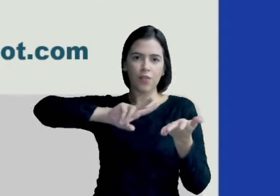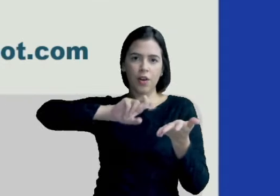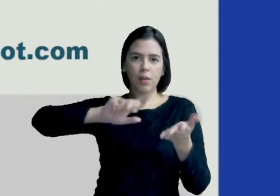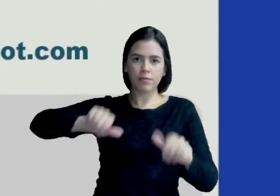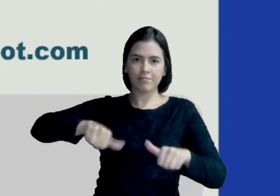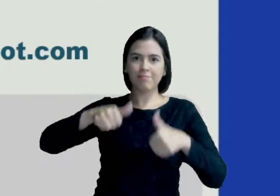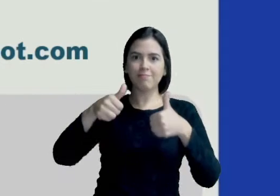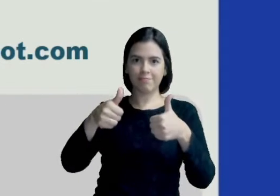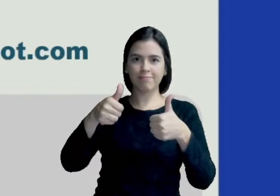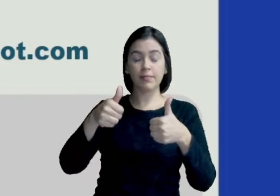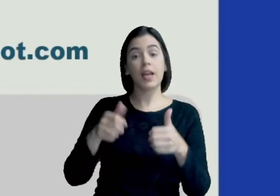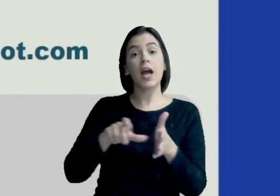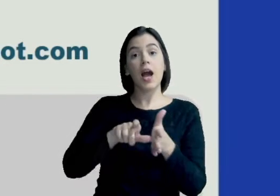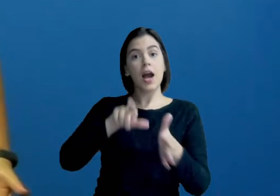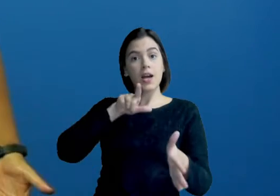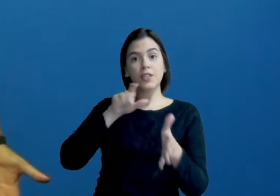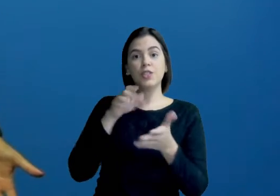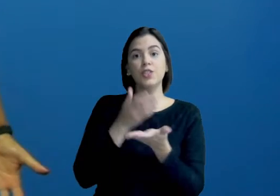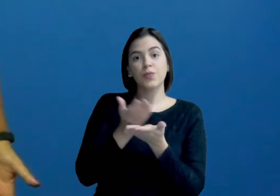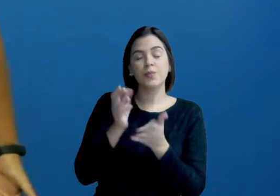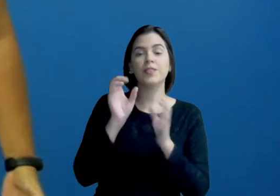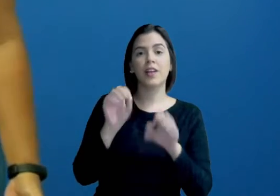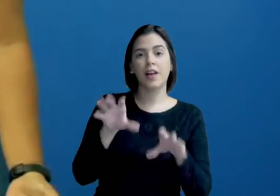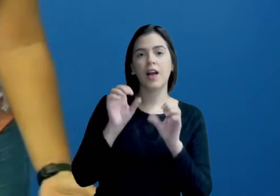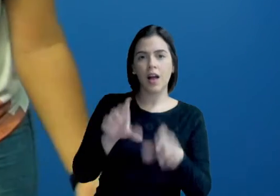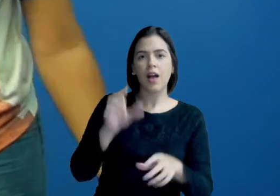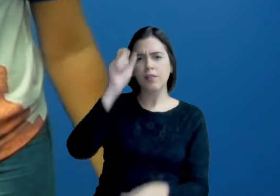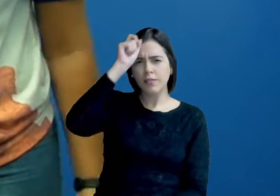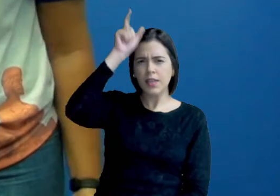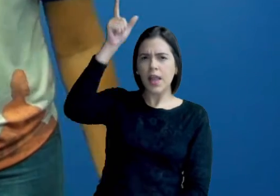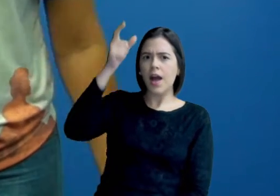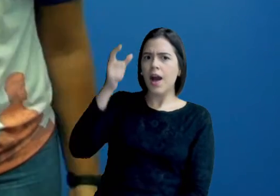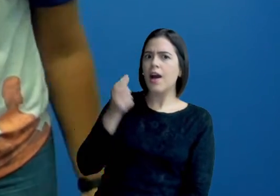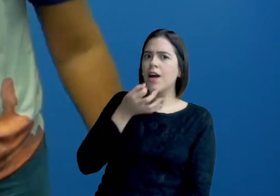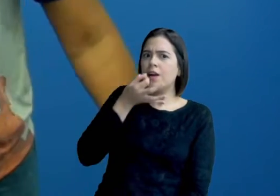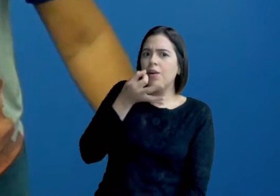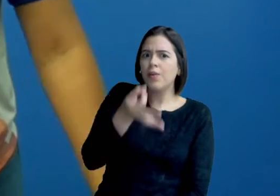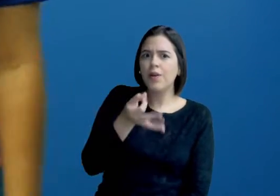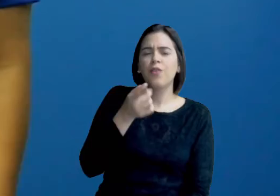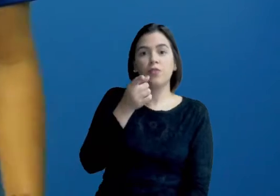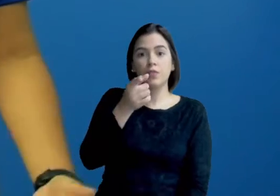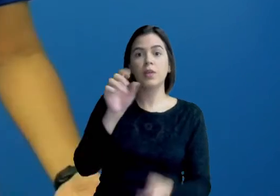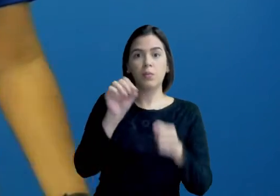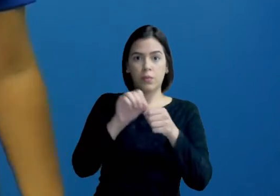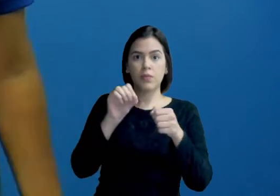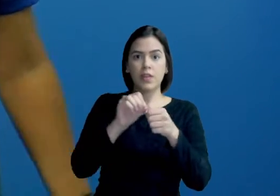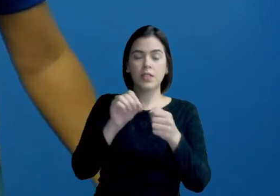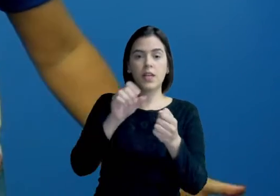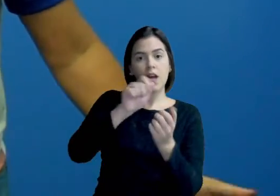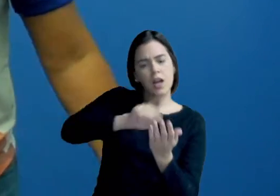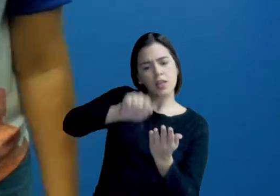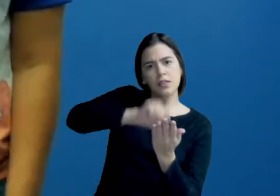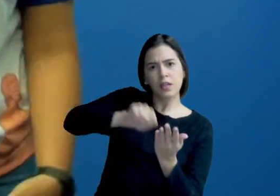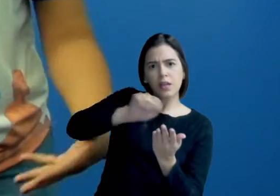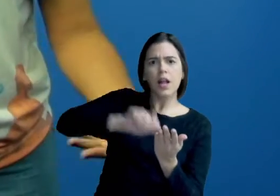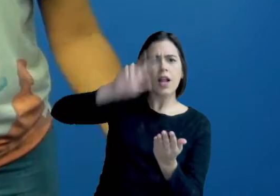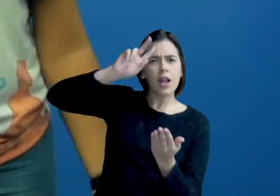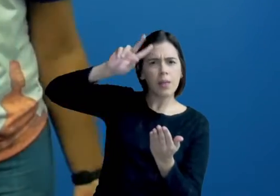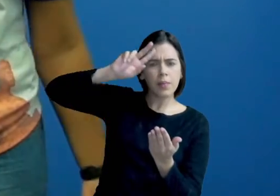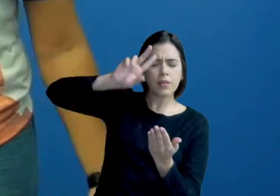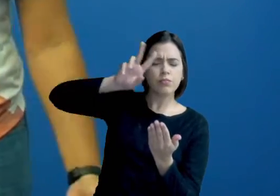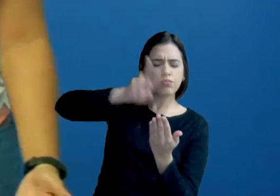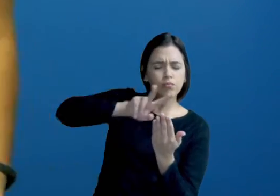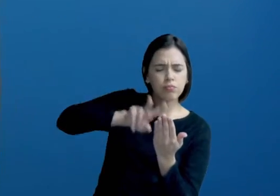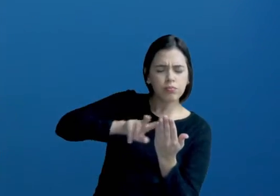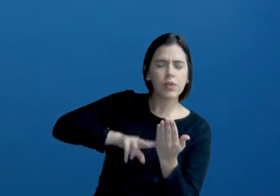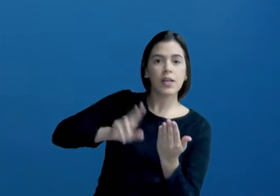nosso vocabulário. Então, antes de começar a aula, a gente vai para a nossa dica de sempre. Façam suas anotações e revisem